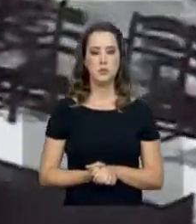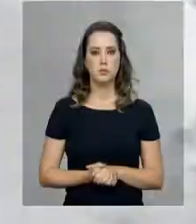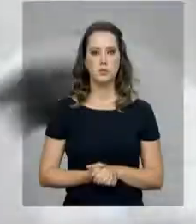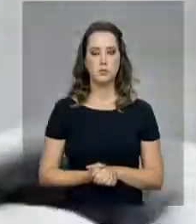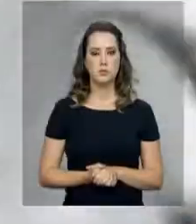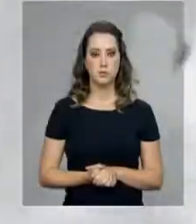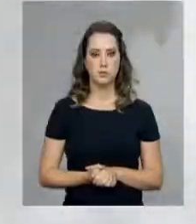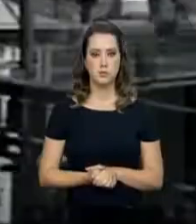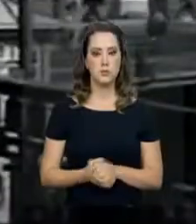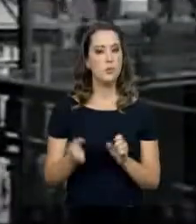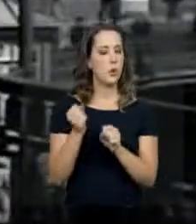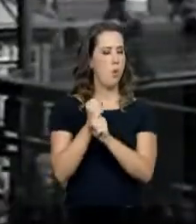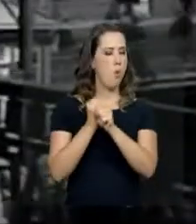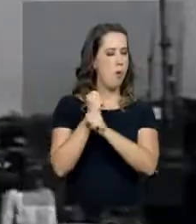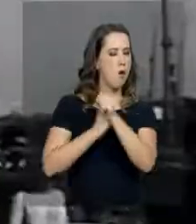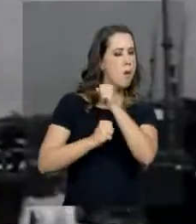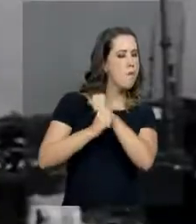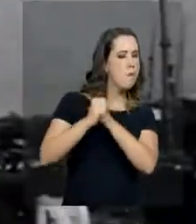O ano era